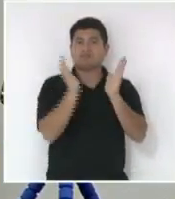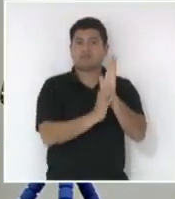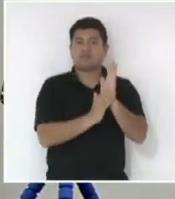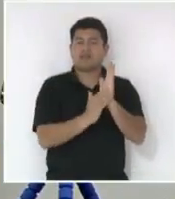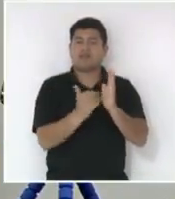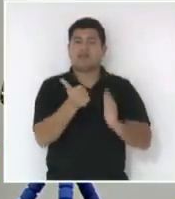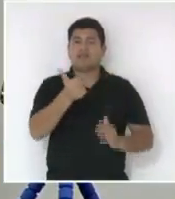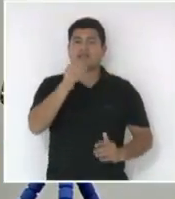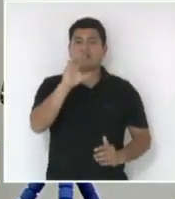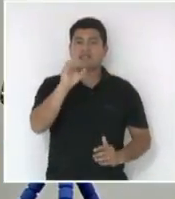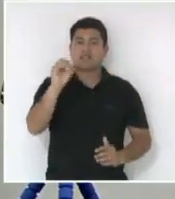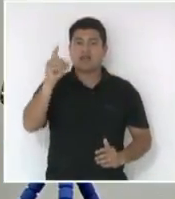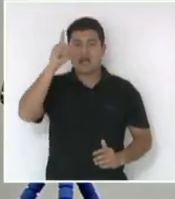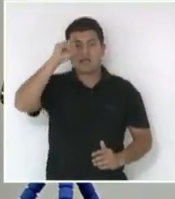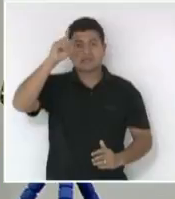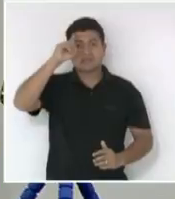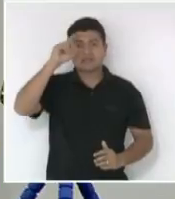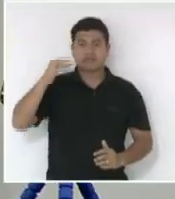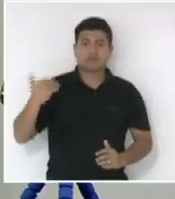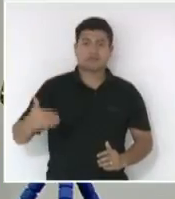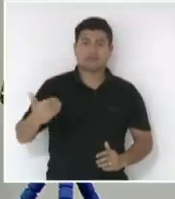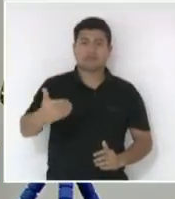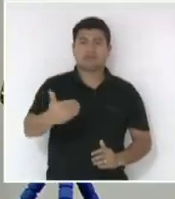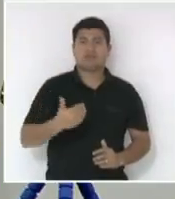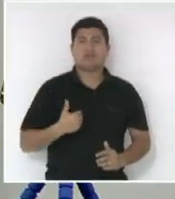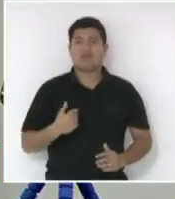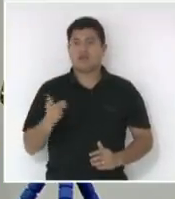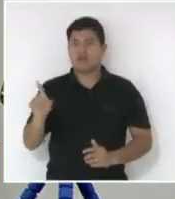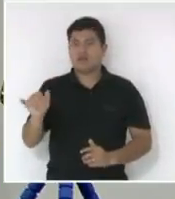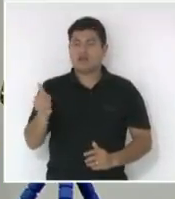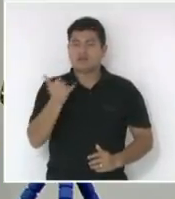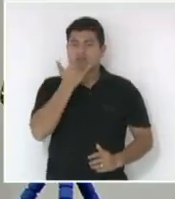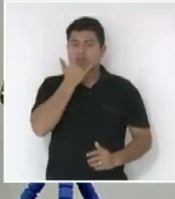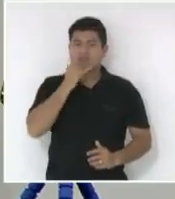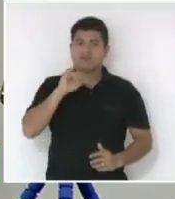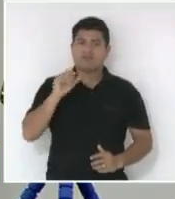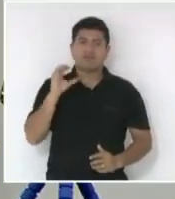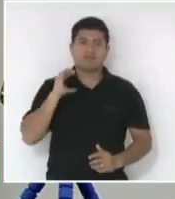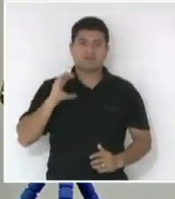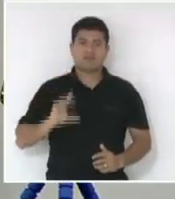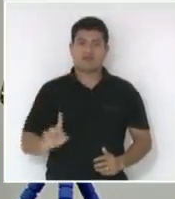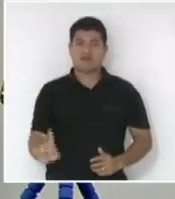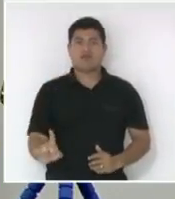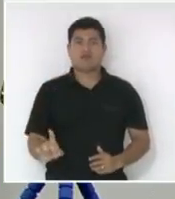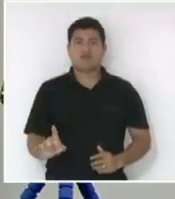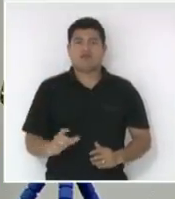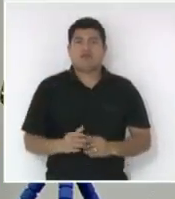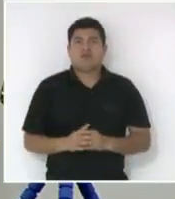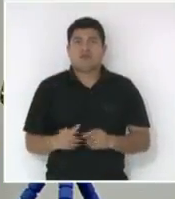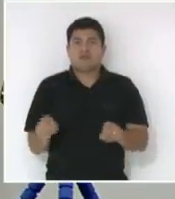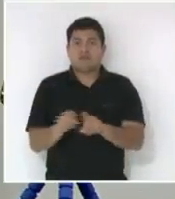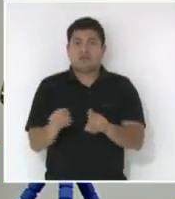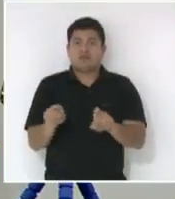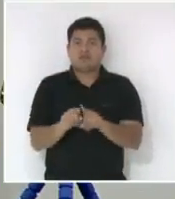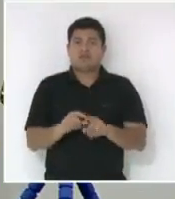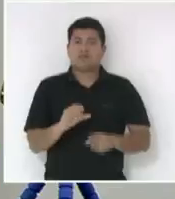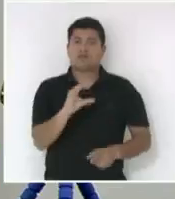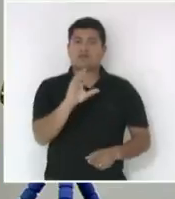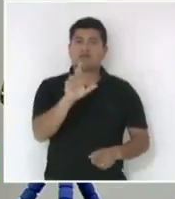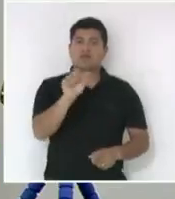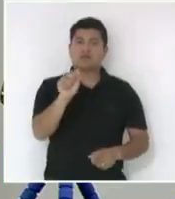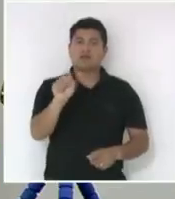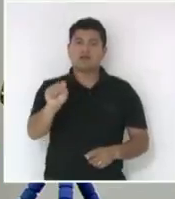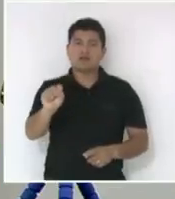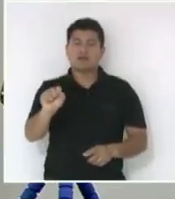por dia, justificou o coordenador do CRAI. Além disso, o CRAI tem parcerias como o Sistema